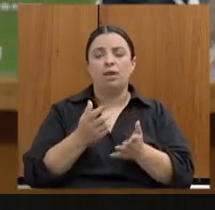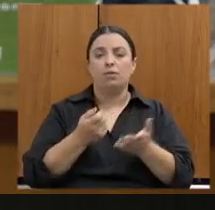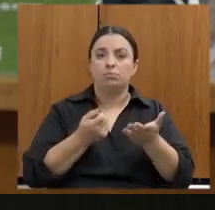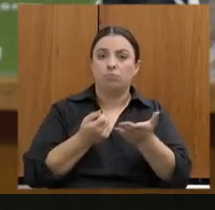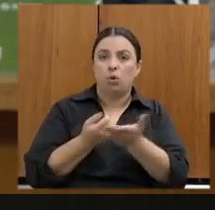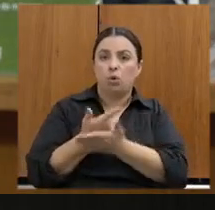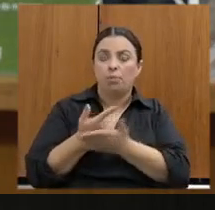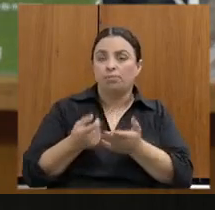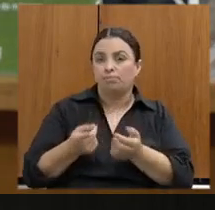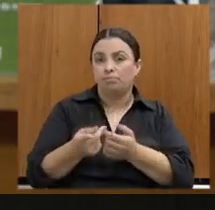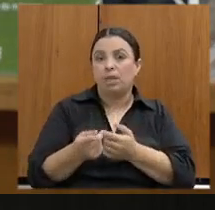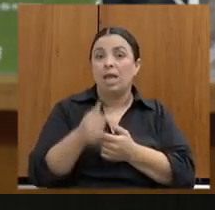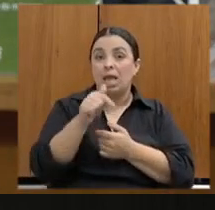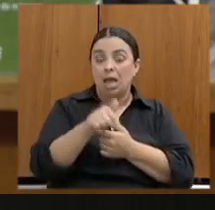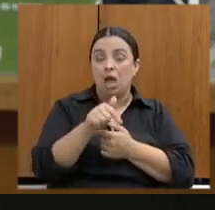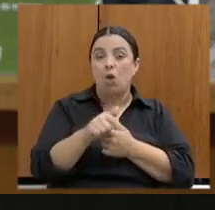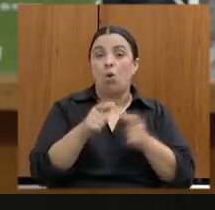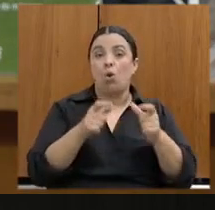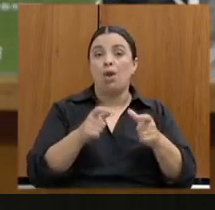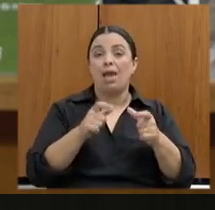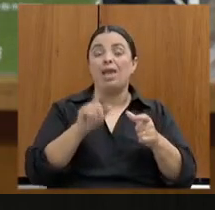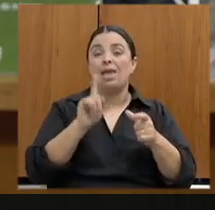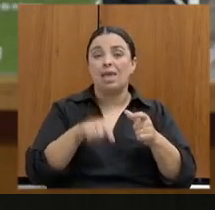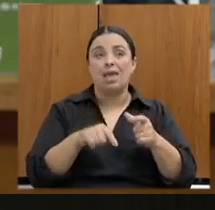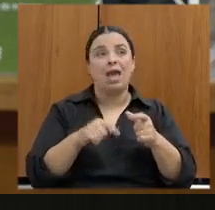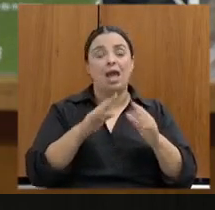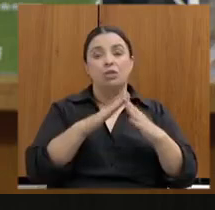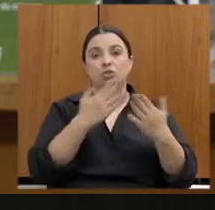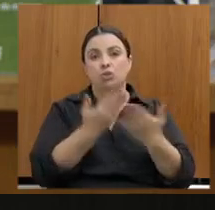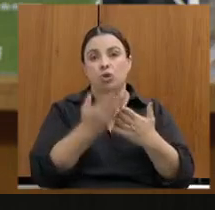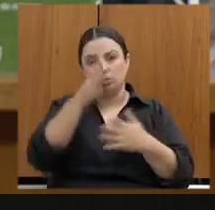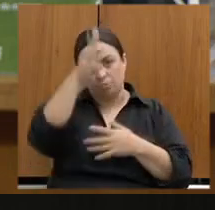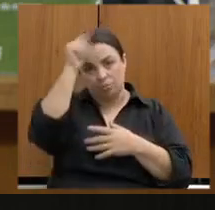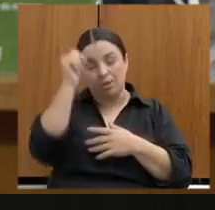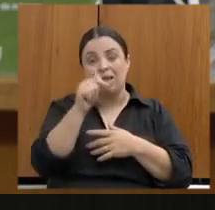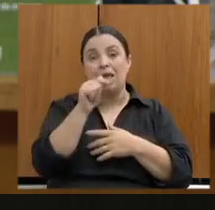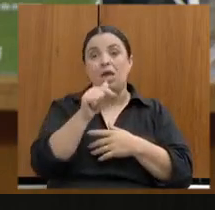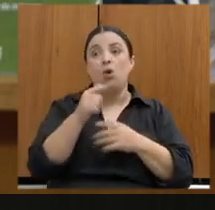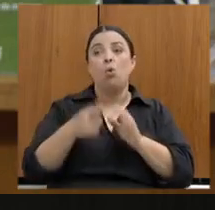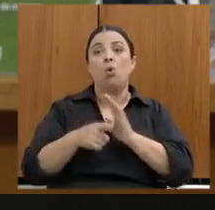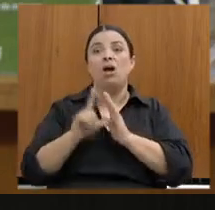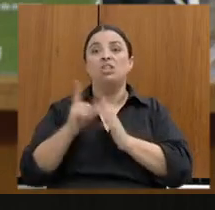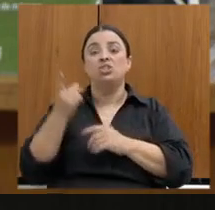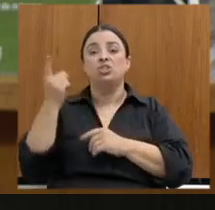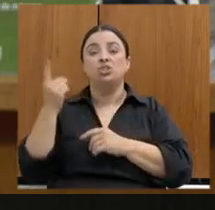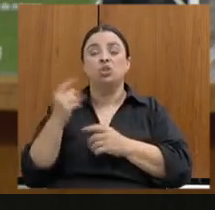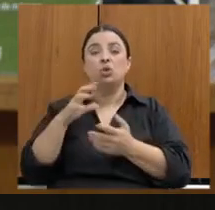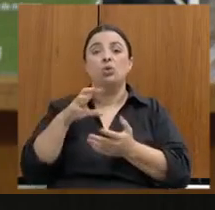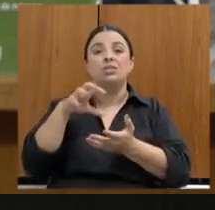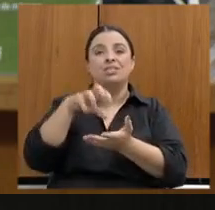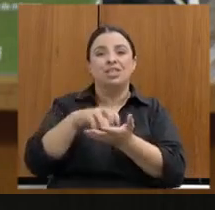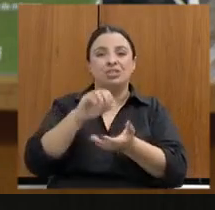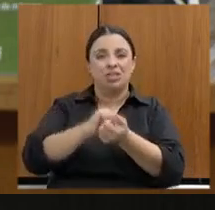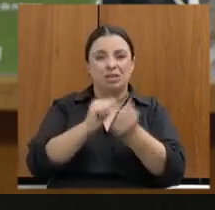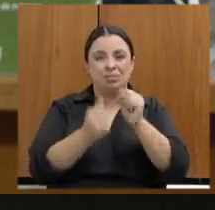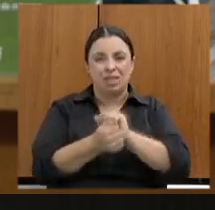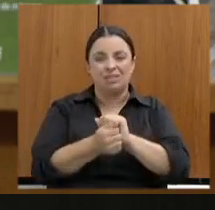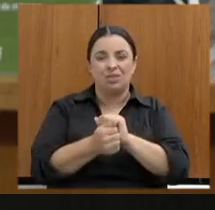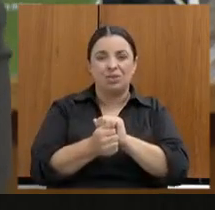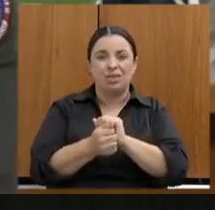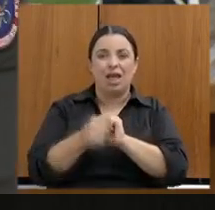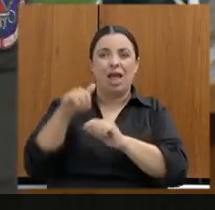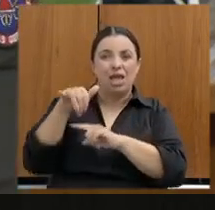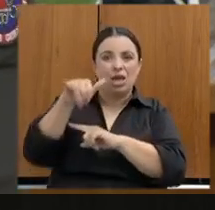hoje é a academia de Bombeiros Militar o antigo Centro de Instrução e adaptação da Aeronáutica para os senhores